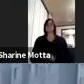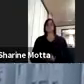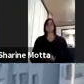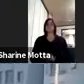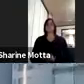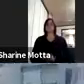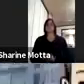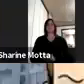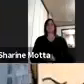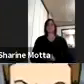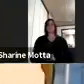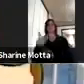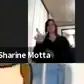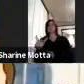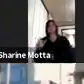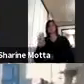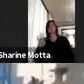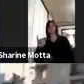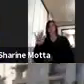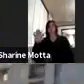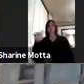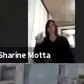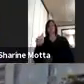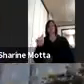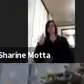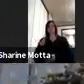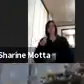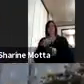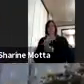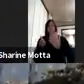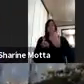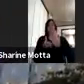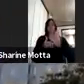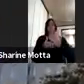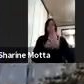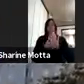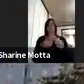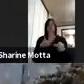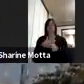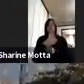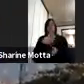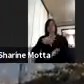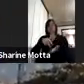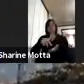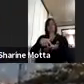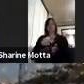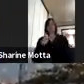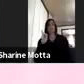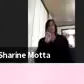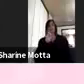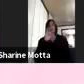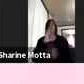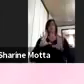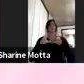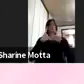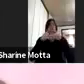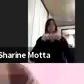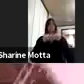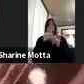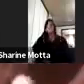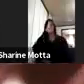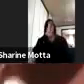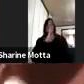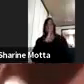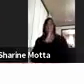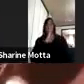Essa é Bia. Ela recebeu uma proposta para participar de desfiles na Itália com todas as despesas pagas. Bia se